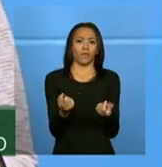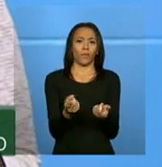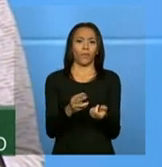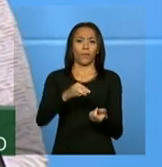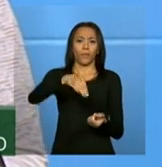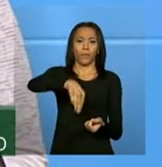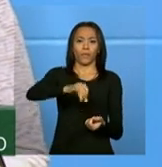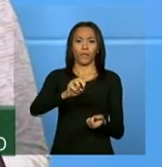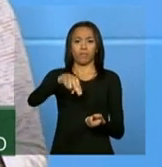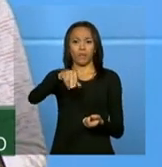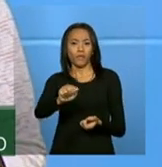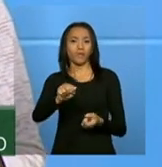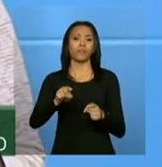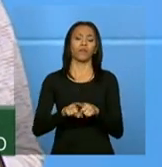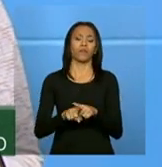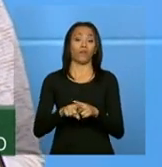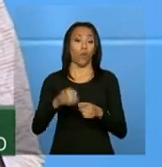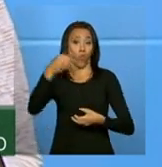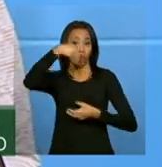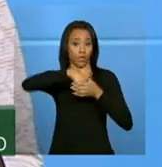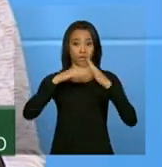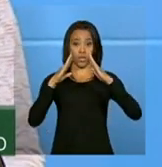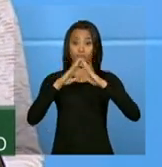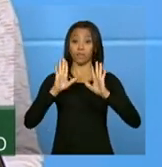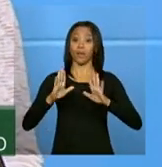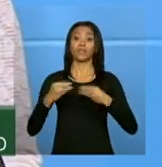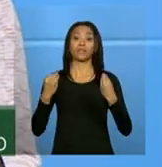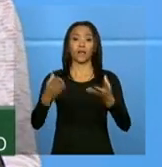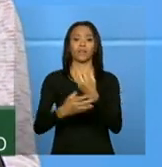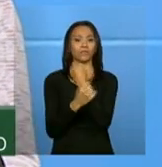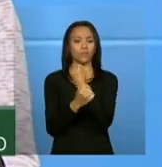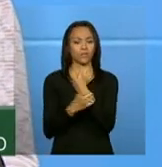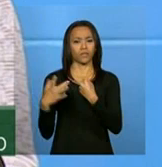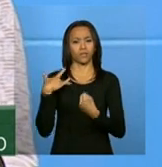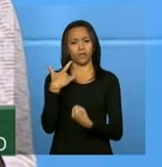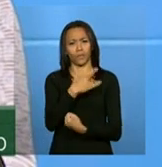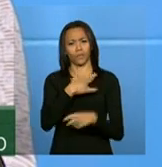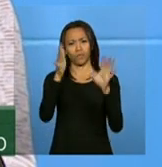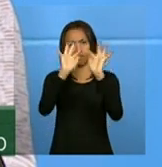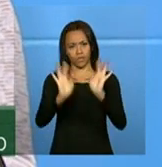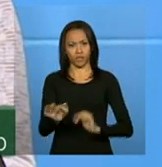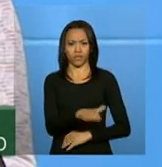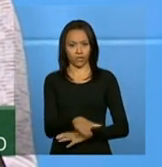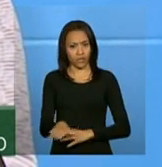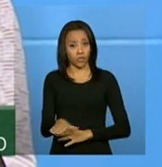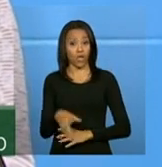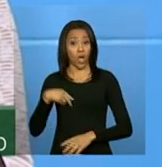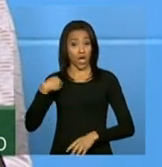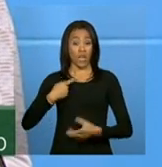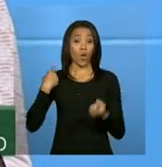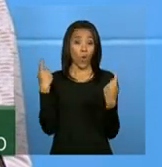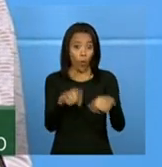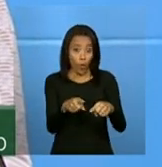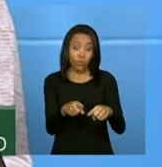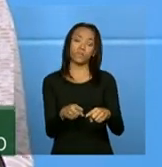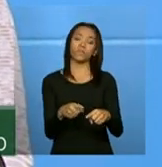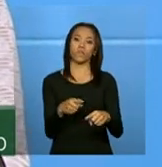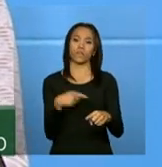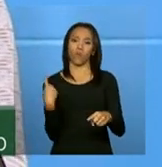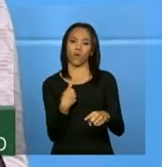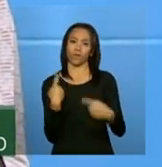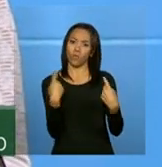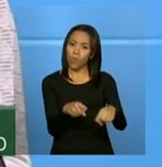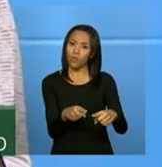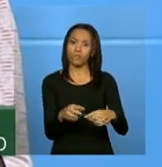Elas merecem segurança, saúde e felicidade. Combater o trabalho infantil, no entanto, vai além